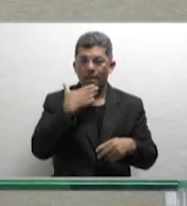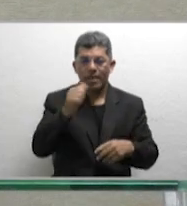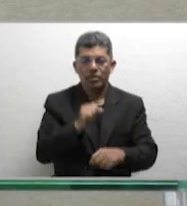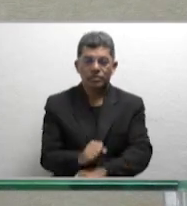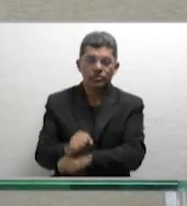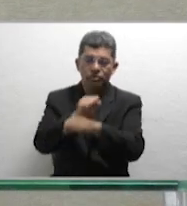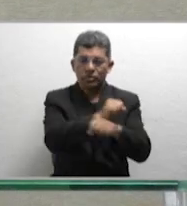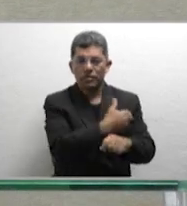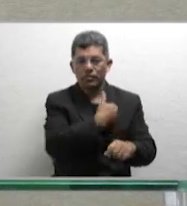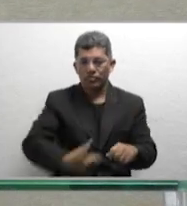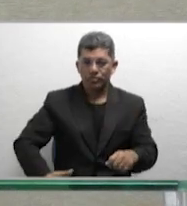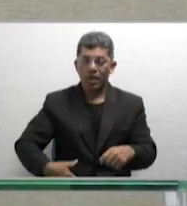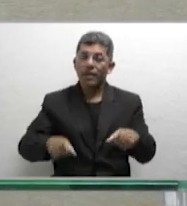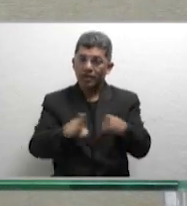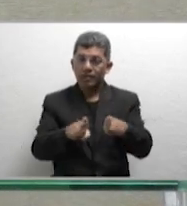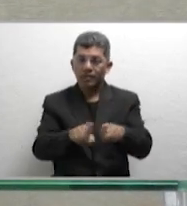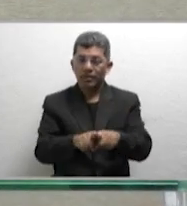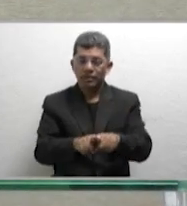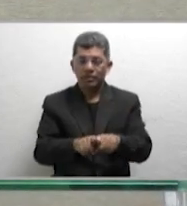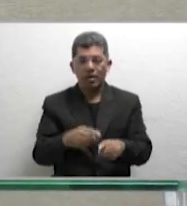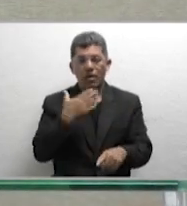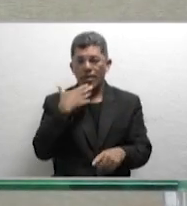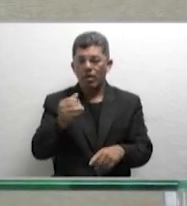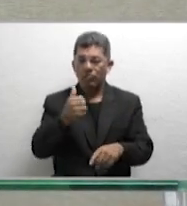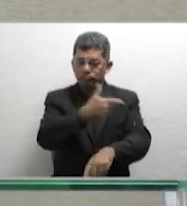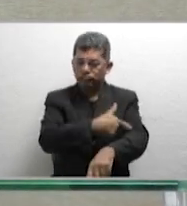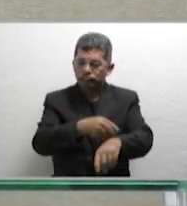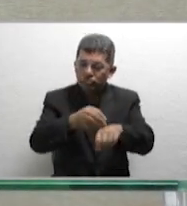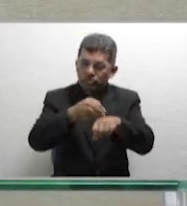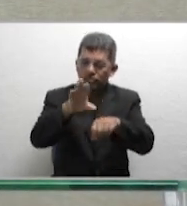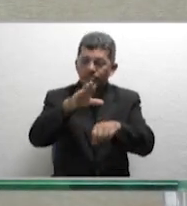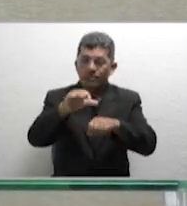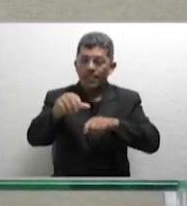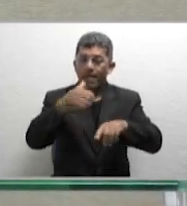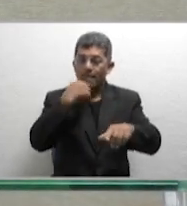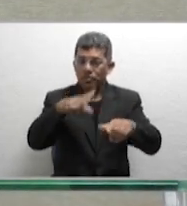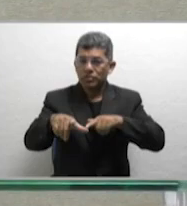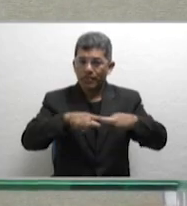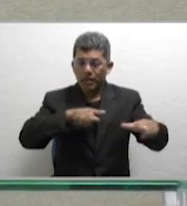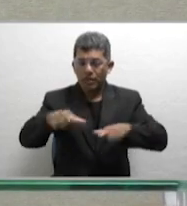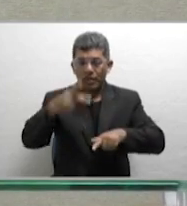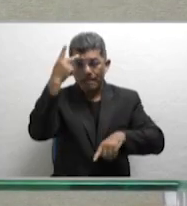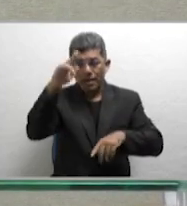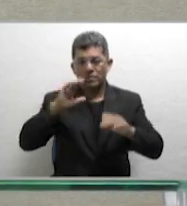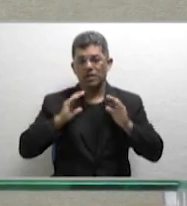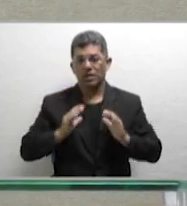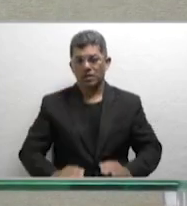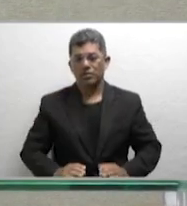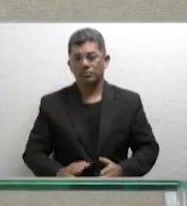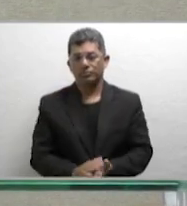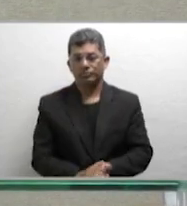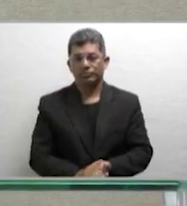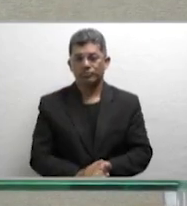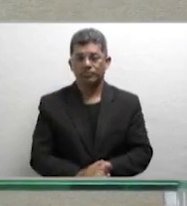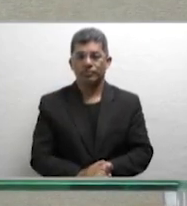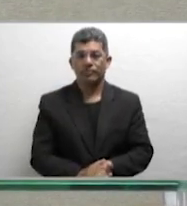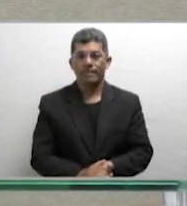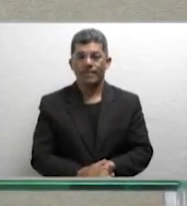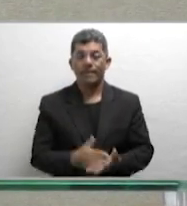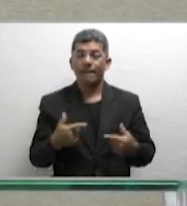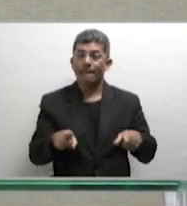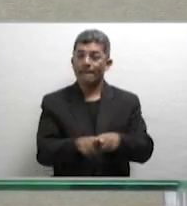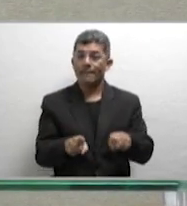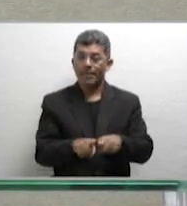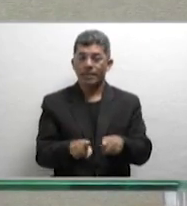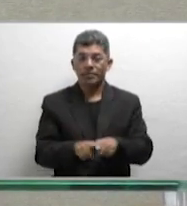segurança pública e também de uma melhor educação, de melhores serviços oferecidos ao cidadão, de melhor infraestrutura, de